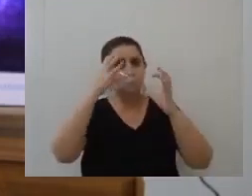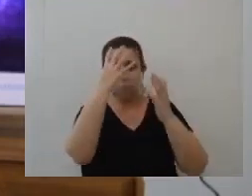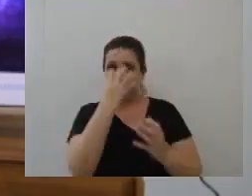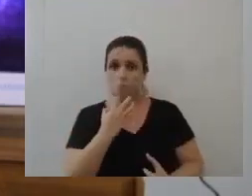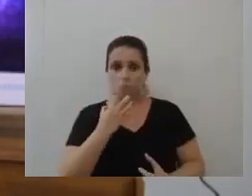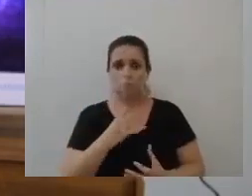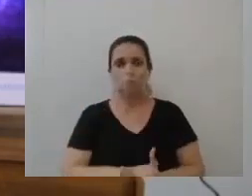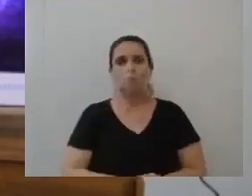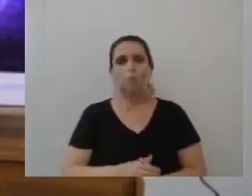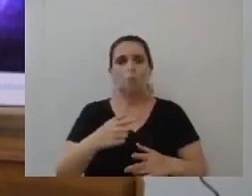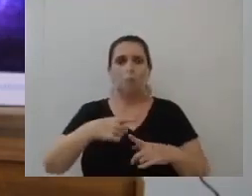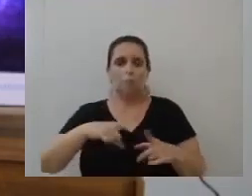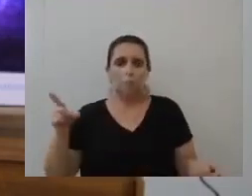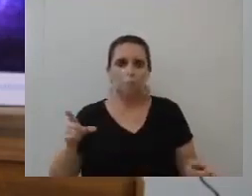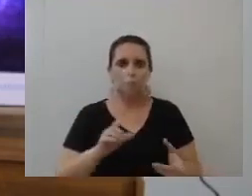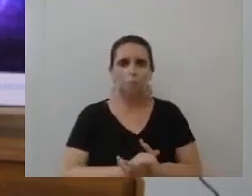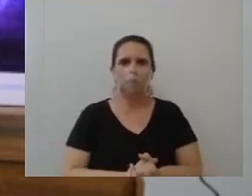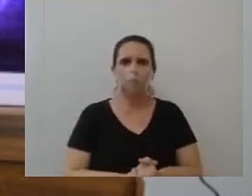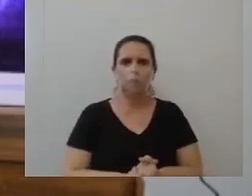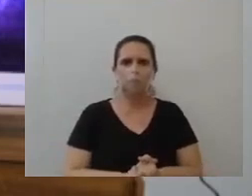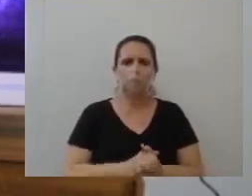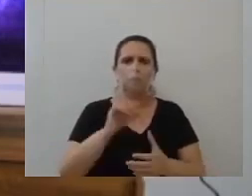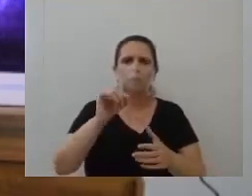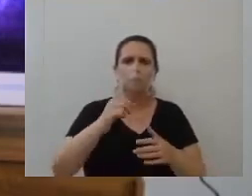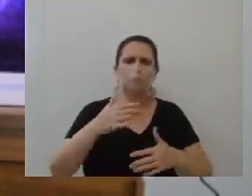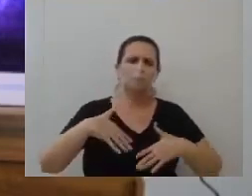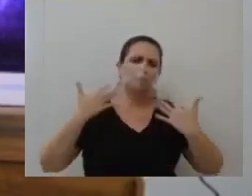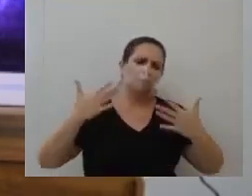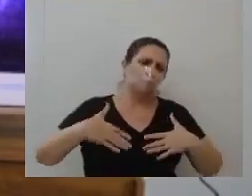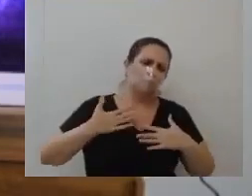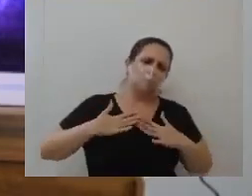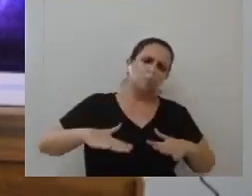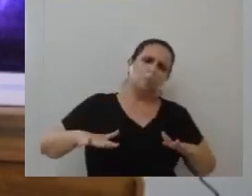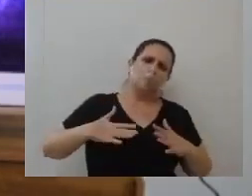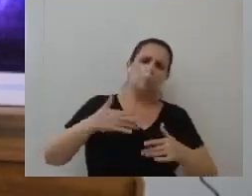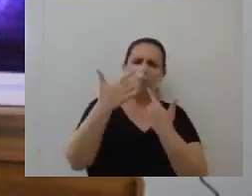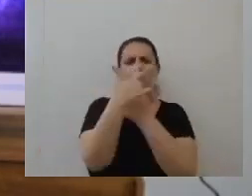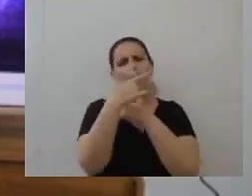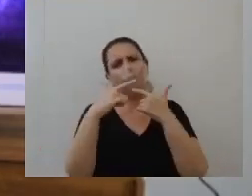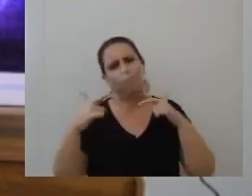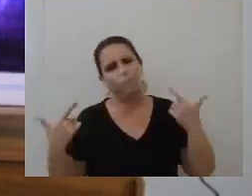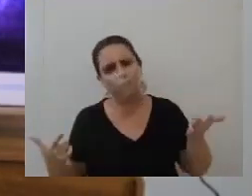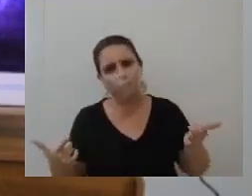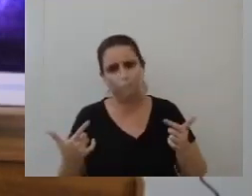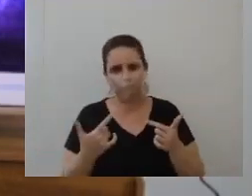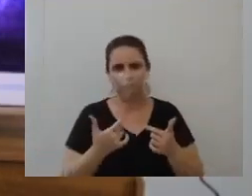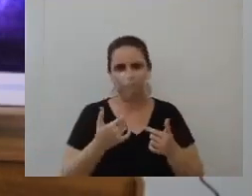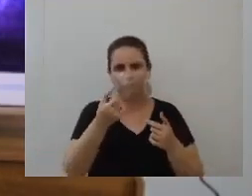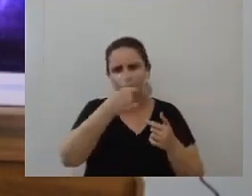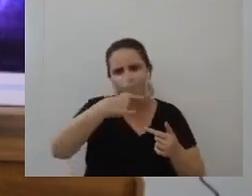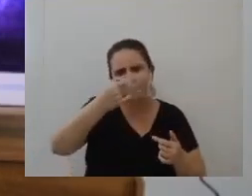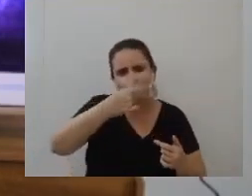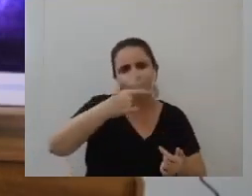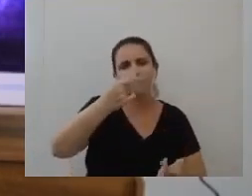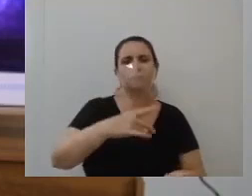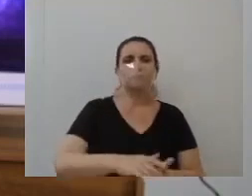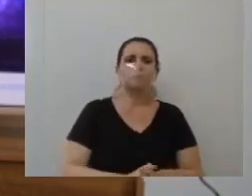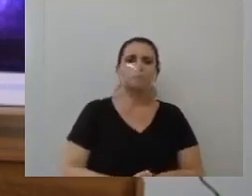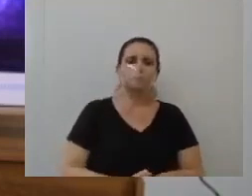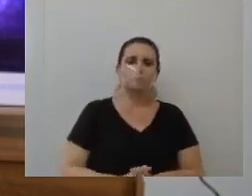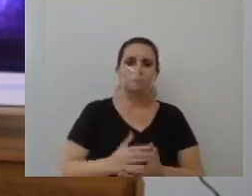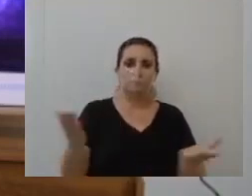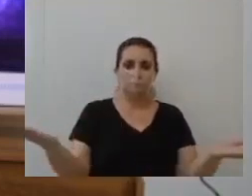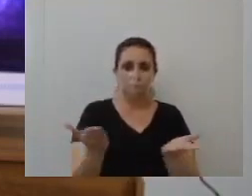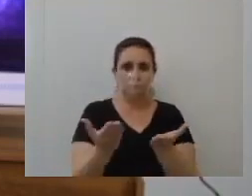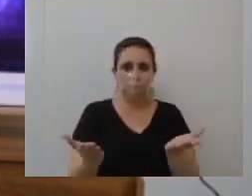Mas uma das grandes características do meme é causar a diversão. É o riso. Ok? A gente vai de